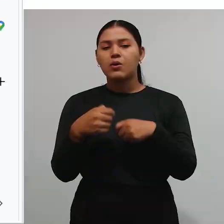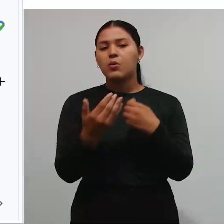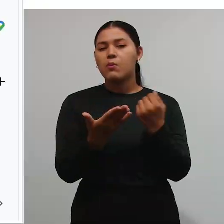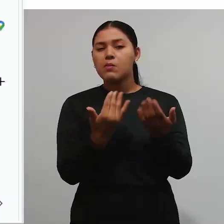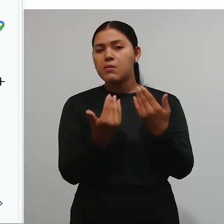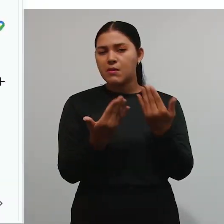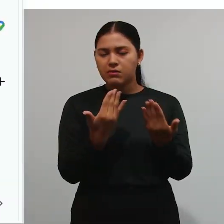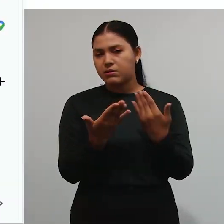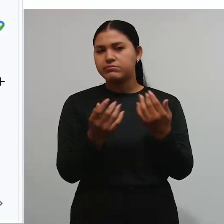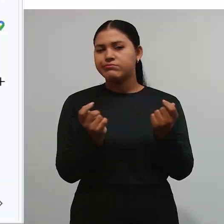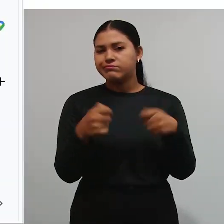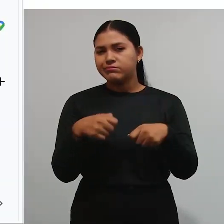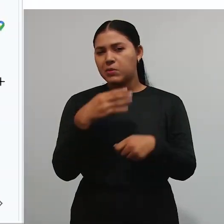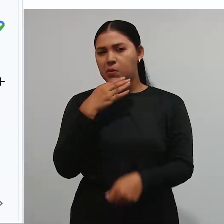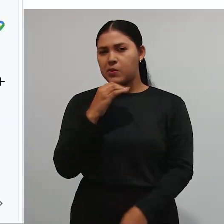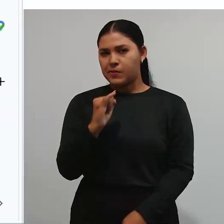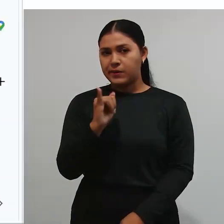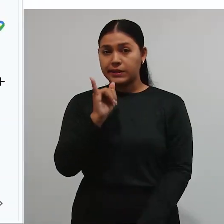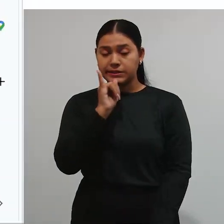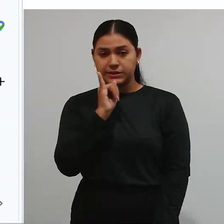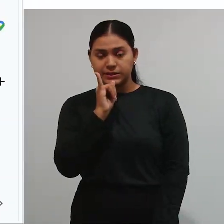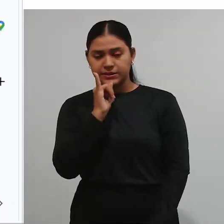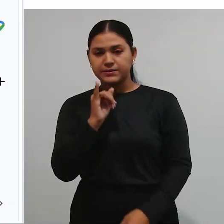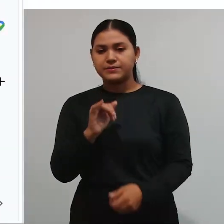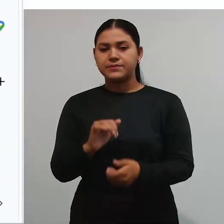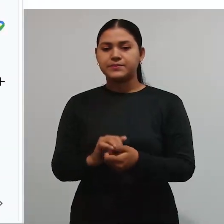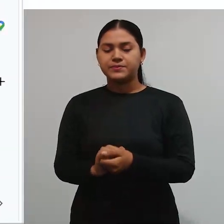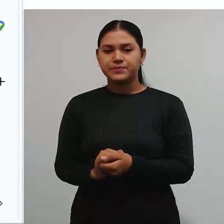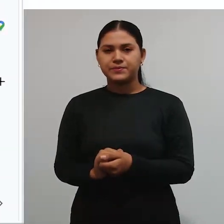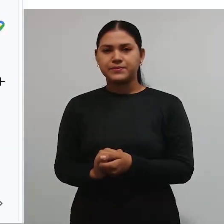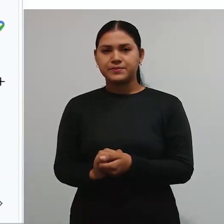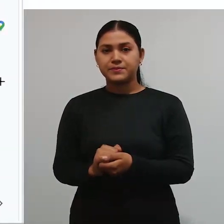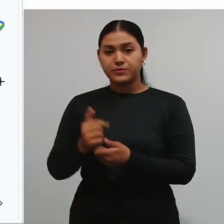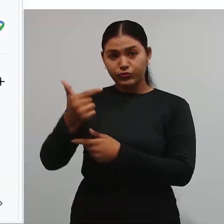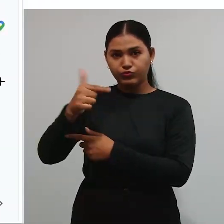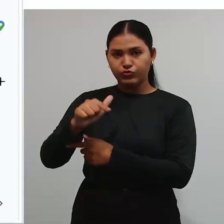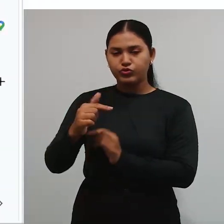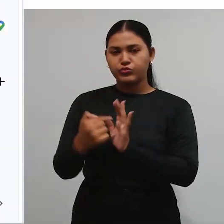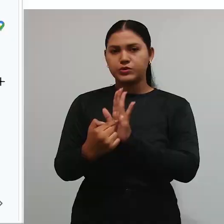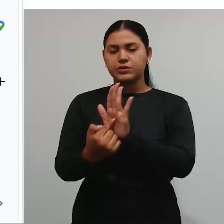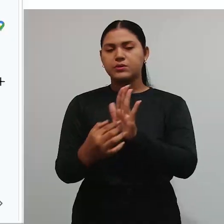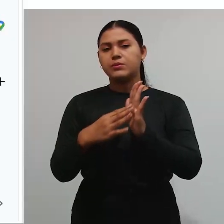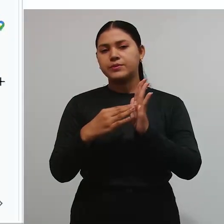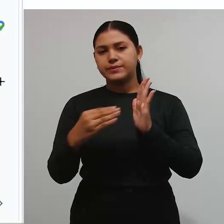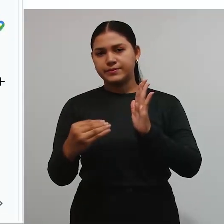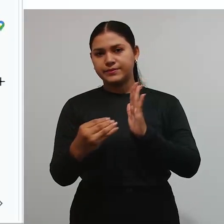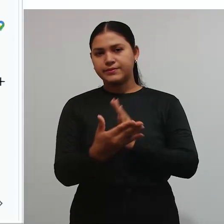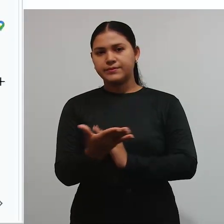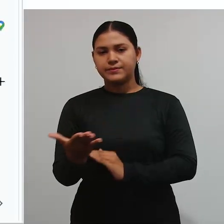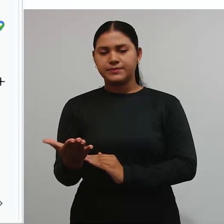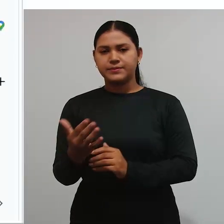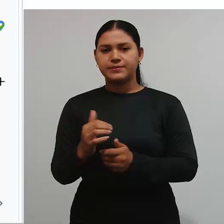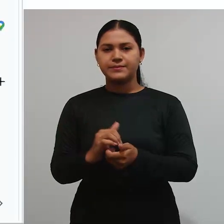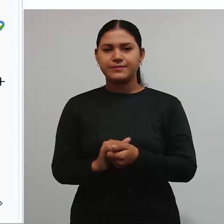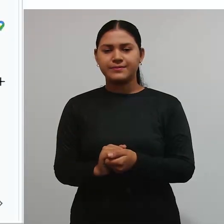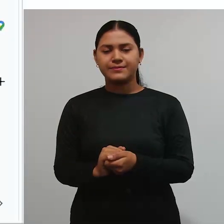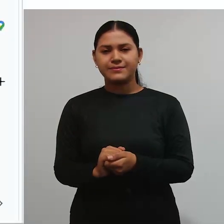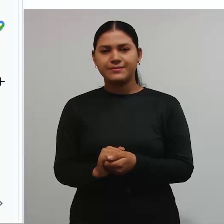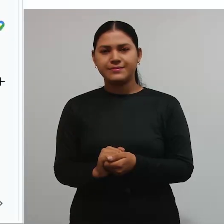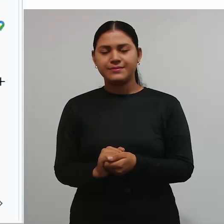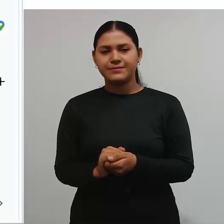Conversando com o Paulinho, vou copiar e colar aqui só para a gente ver o modelo ipsis literis, né? Então,